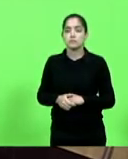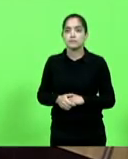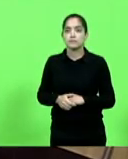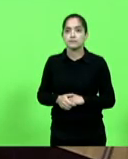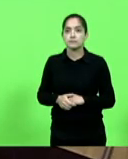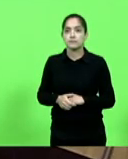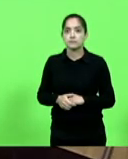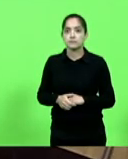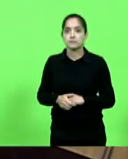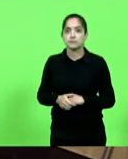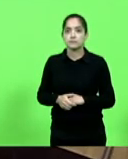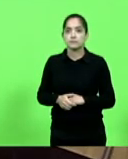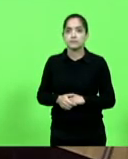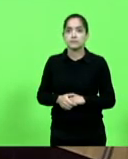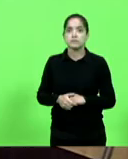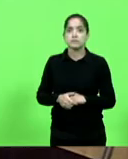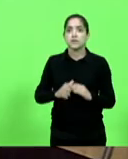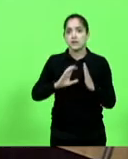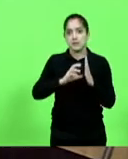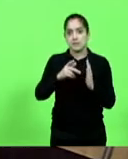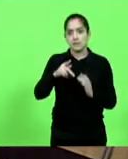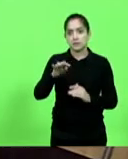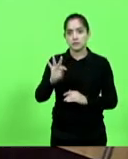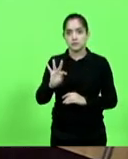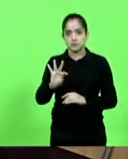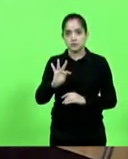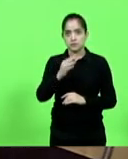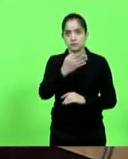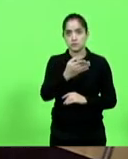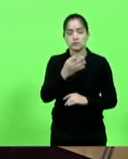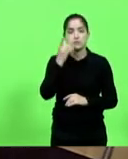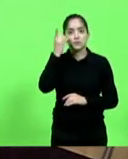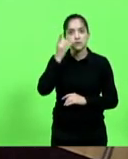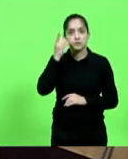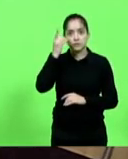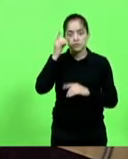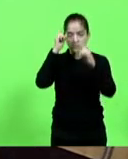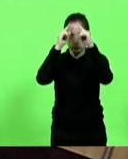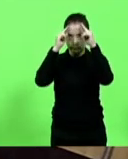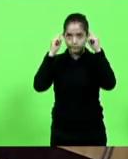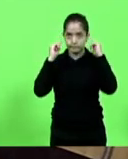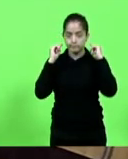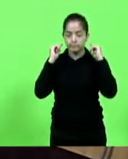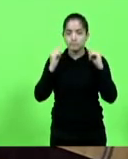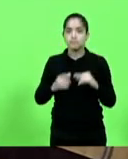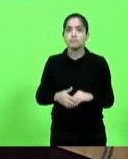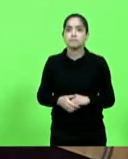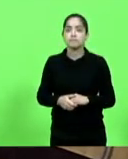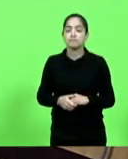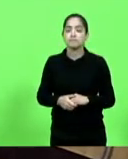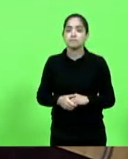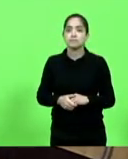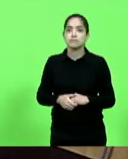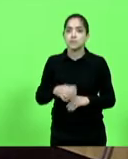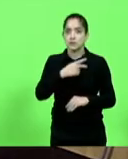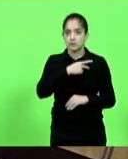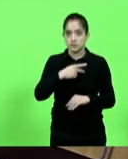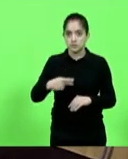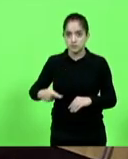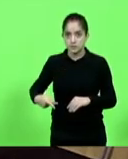Partido dos Trabalhadores, 6 minutos, deputado Sareta. senhor presidente,